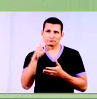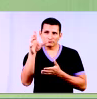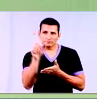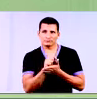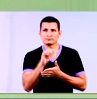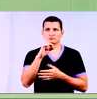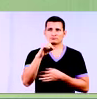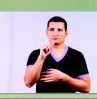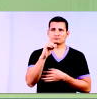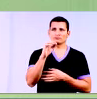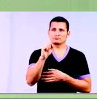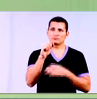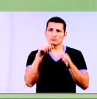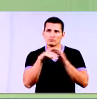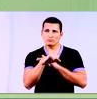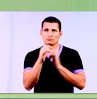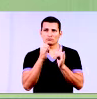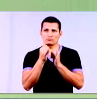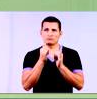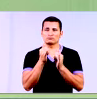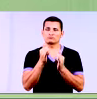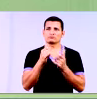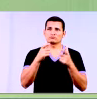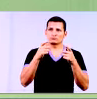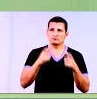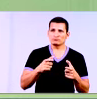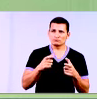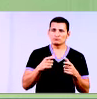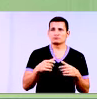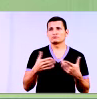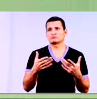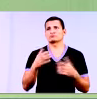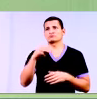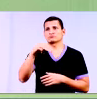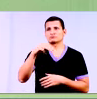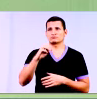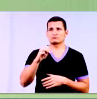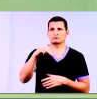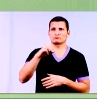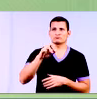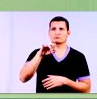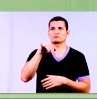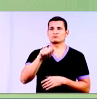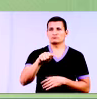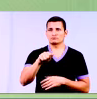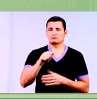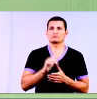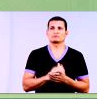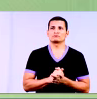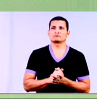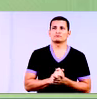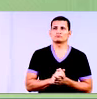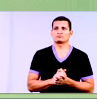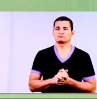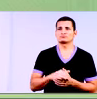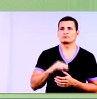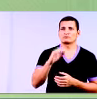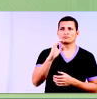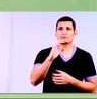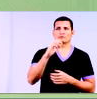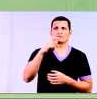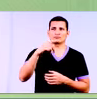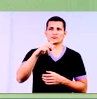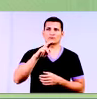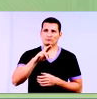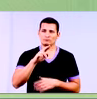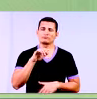dados e guardar aquela informação em algum lugar. E onde é que é? Na memória, ok? Além disso, da CPU fica trabalhando o tempo